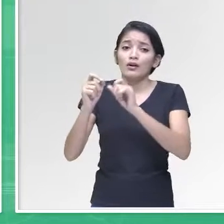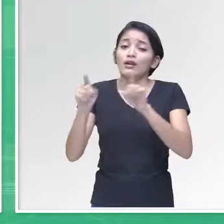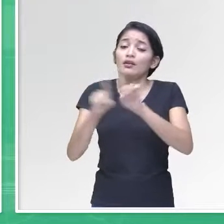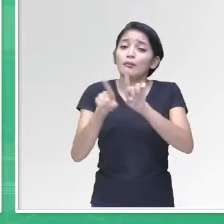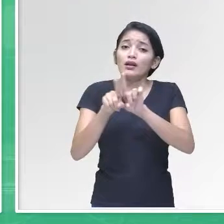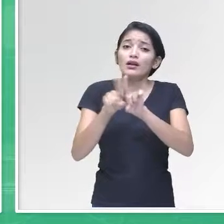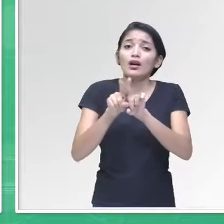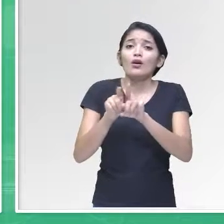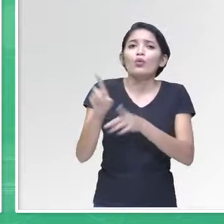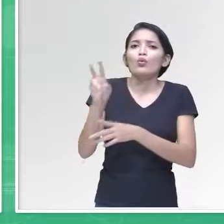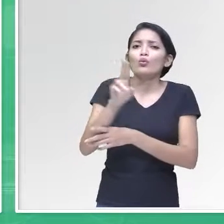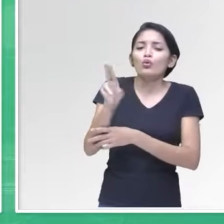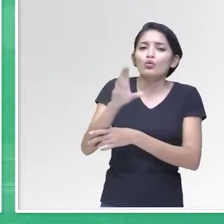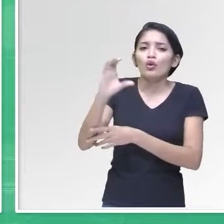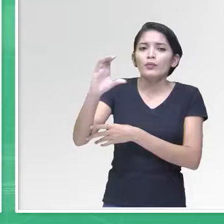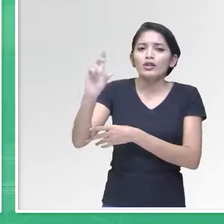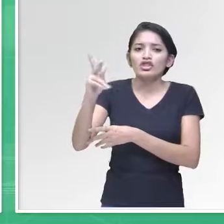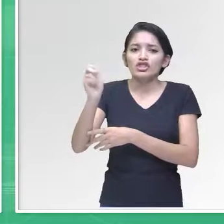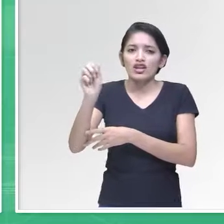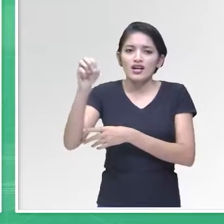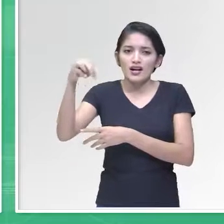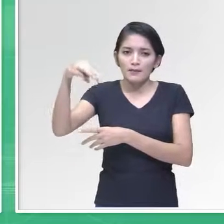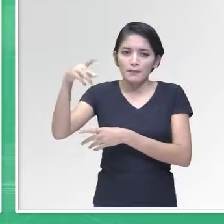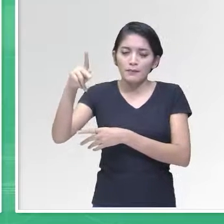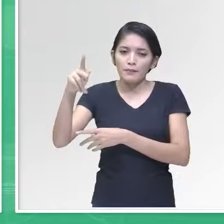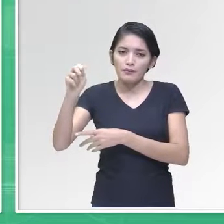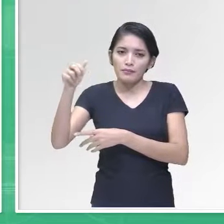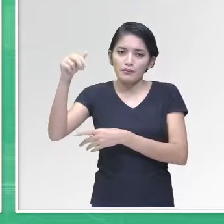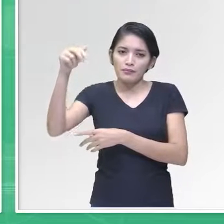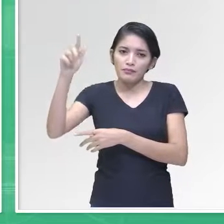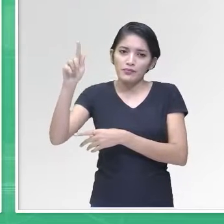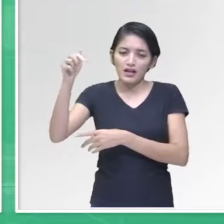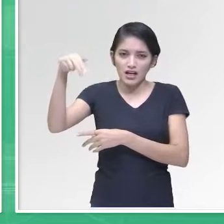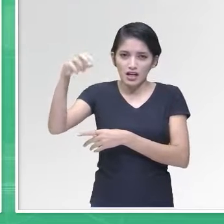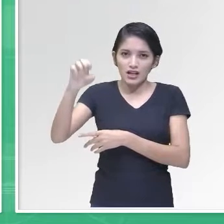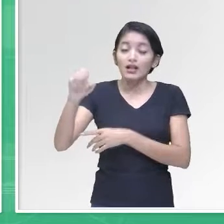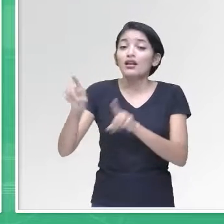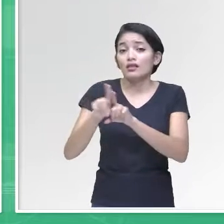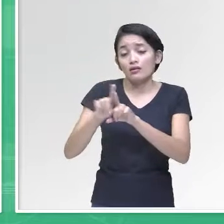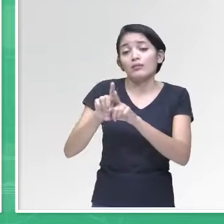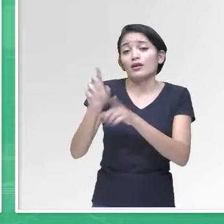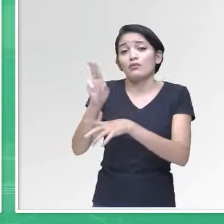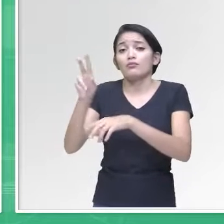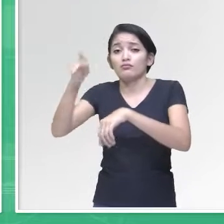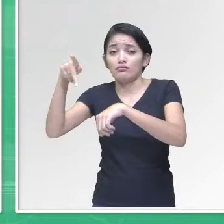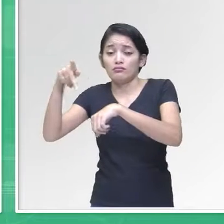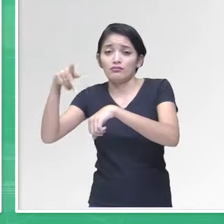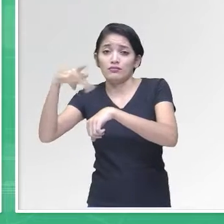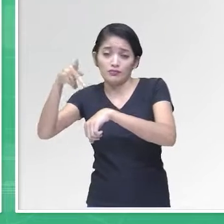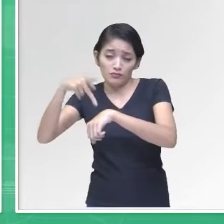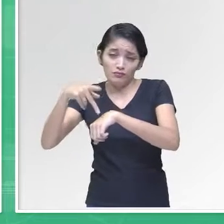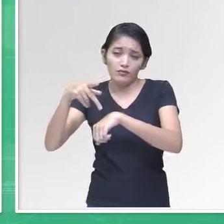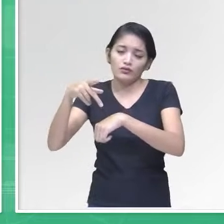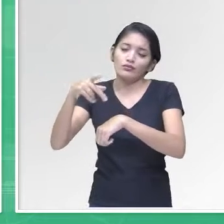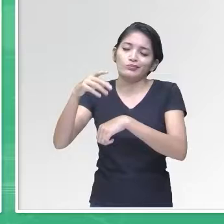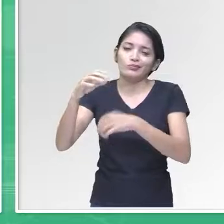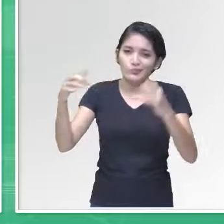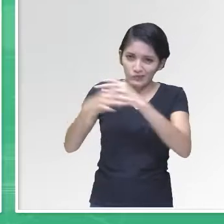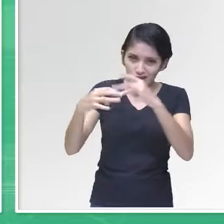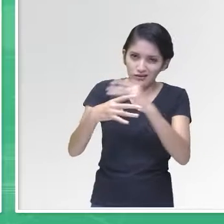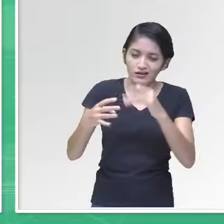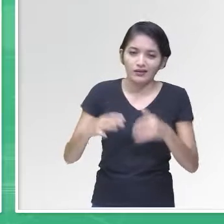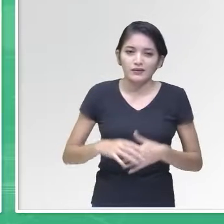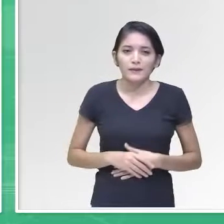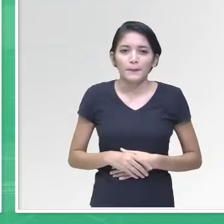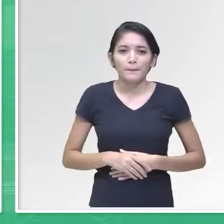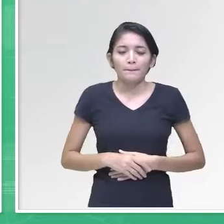né? Então, Champagne, como estamos falando só de um champanhe, singular também,